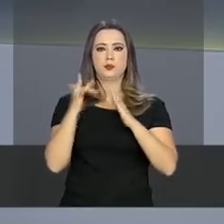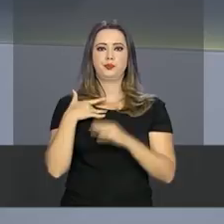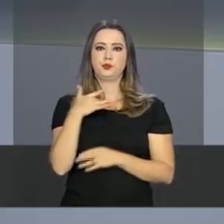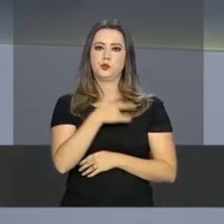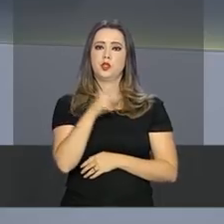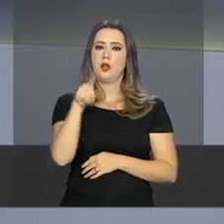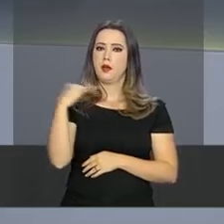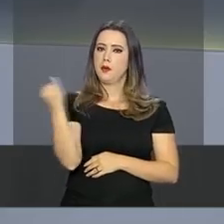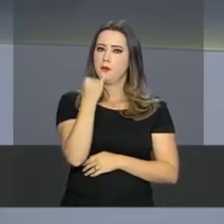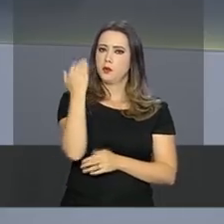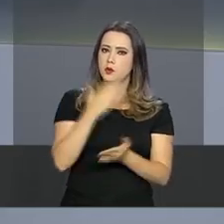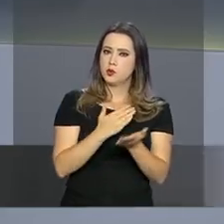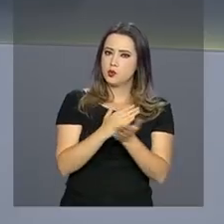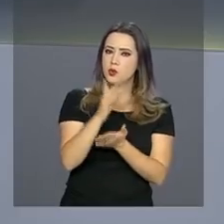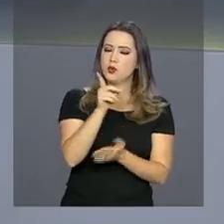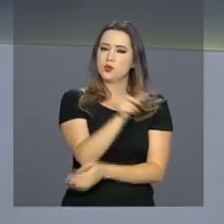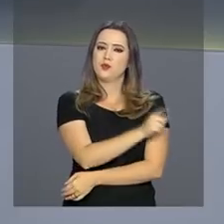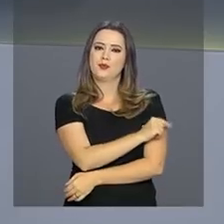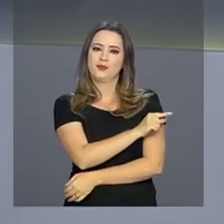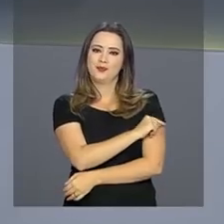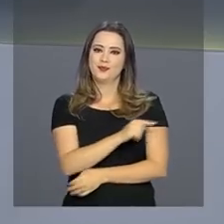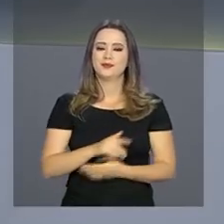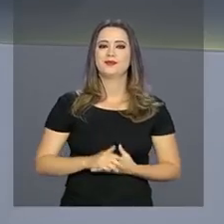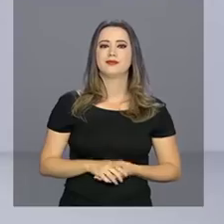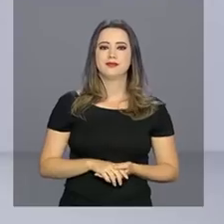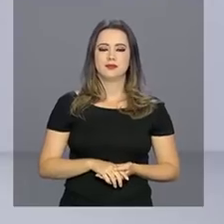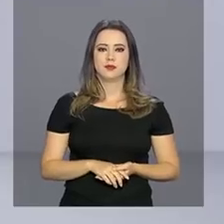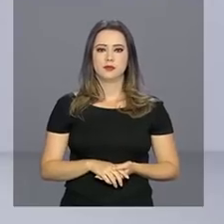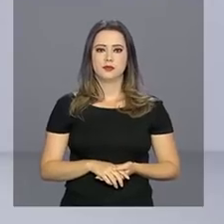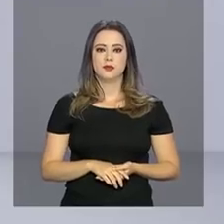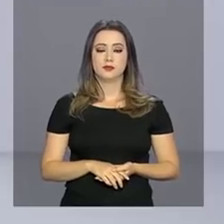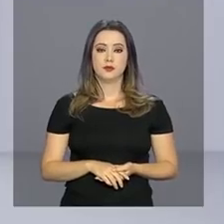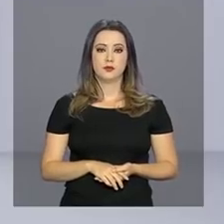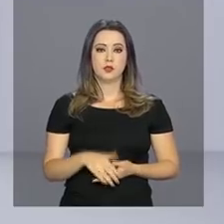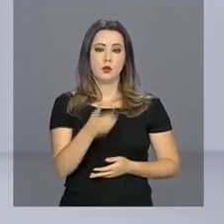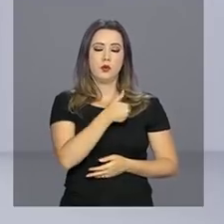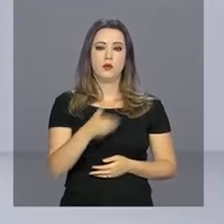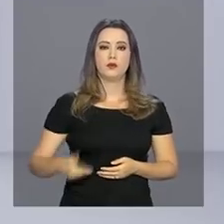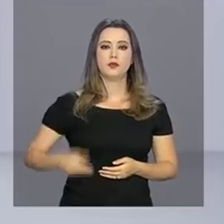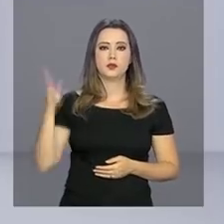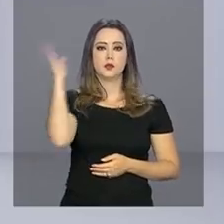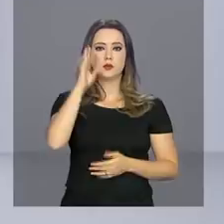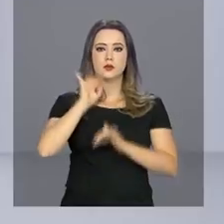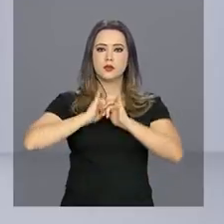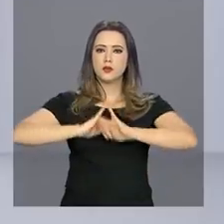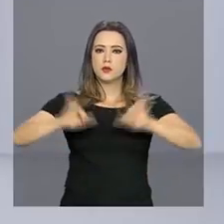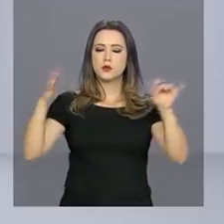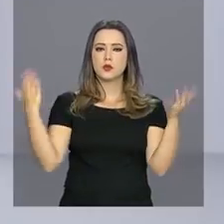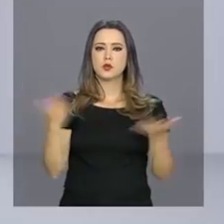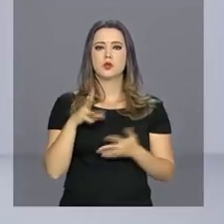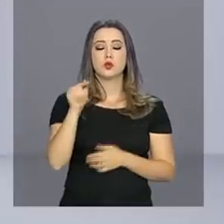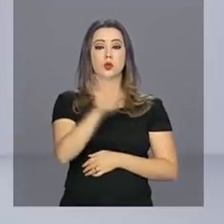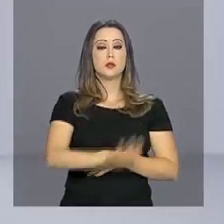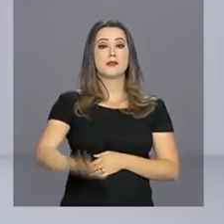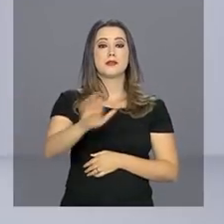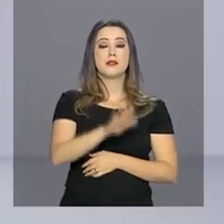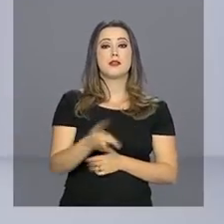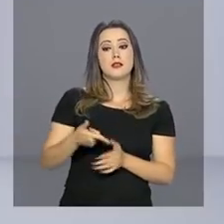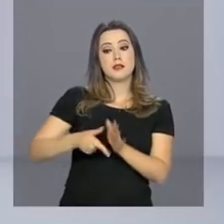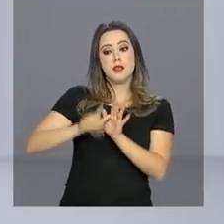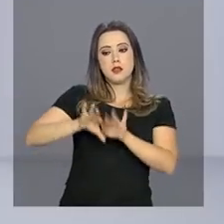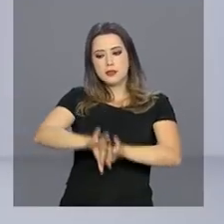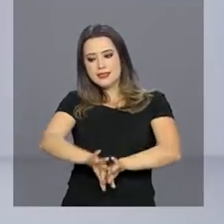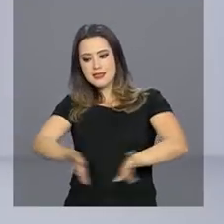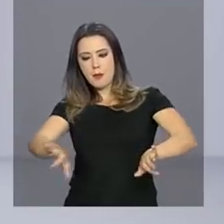O importante é manter as vacinas em dia. O governo brasileiro informou hoje que todas as crianças que